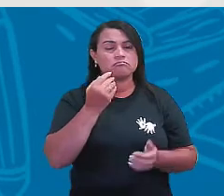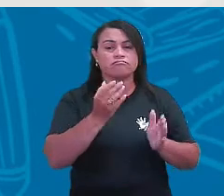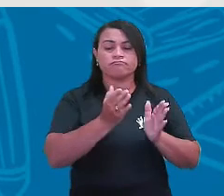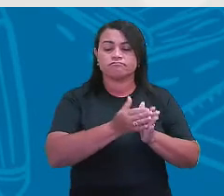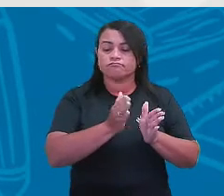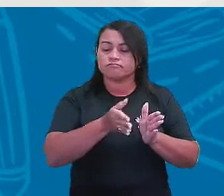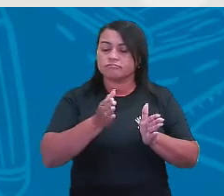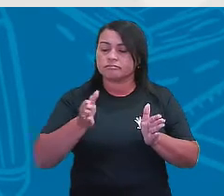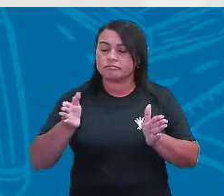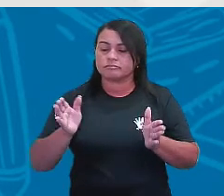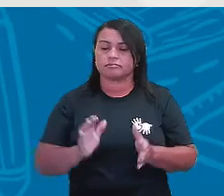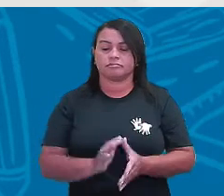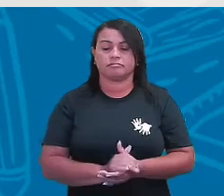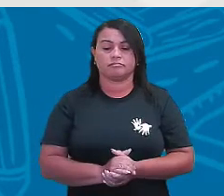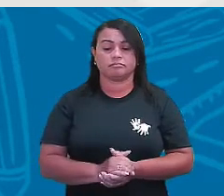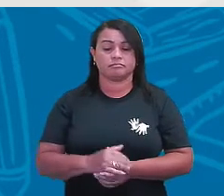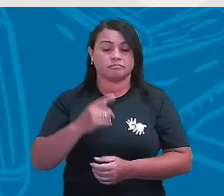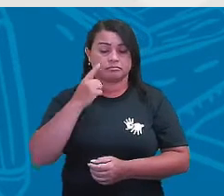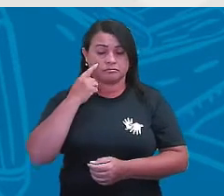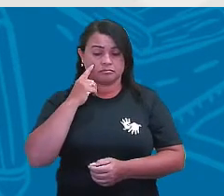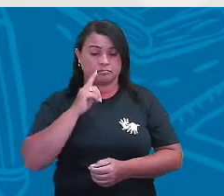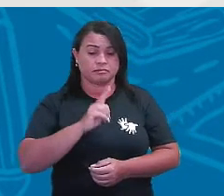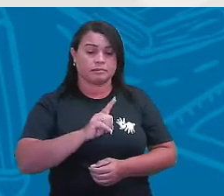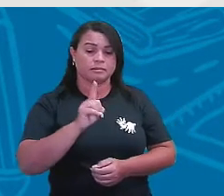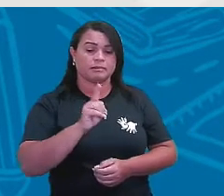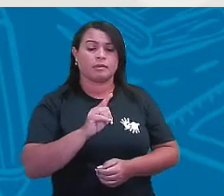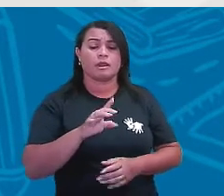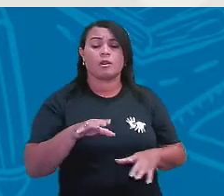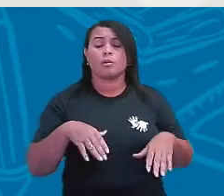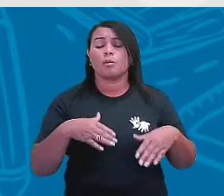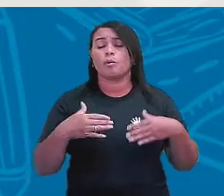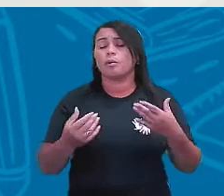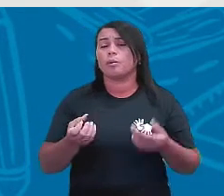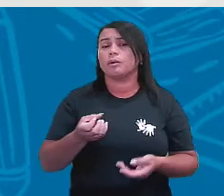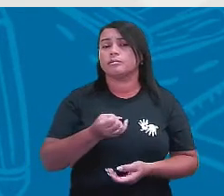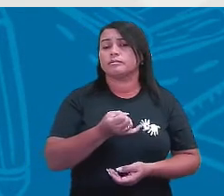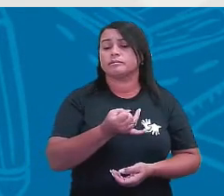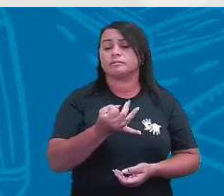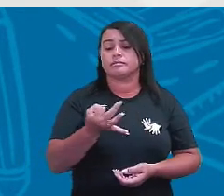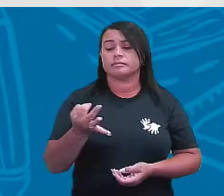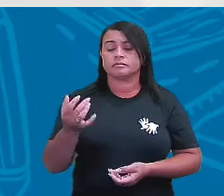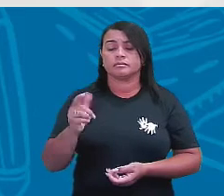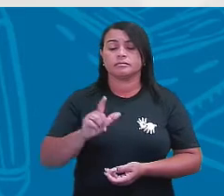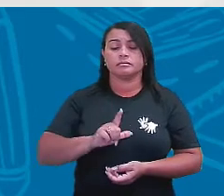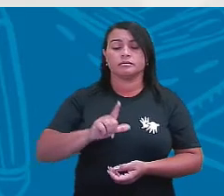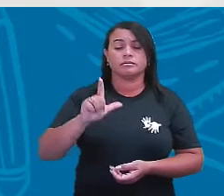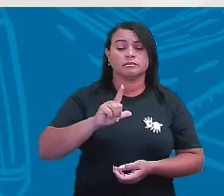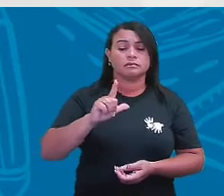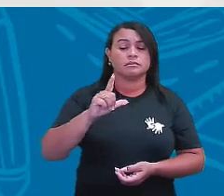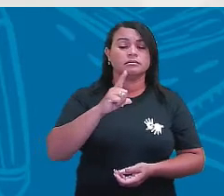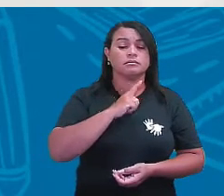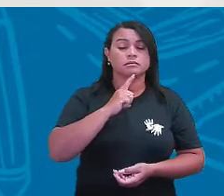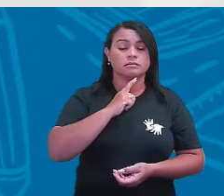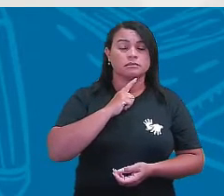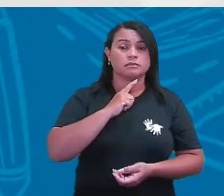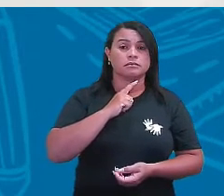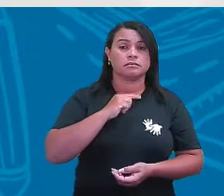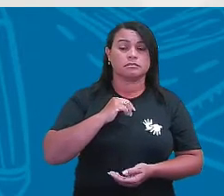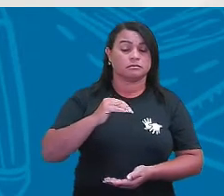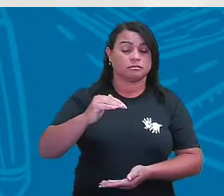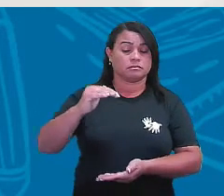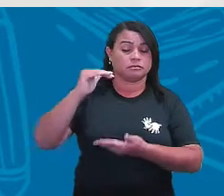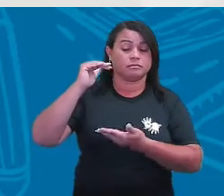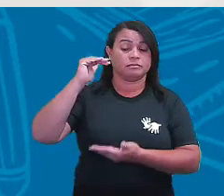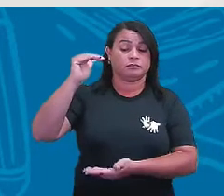bom? Então, vamos continuar. Qual é a quantidade de líquido que está contida no recipiente maior?